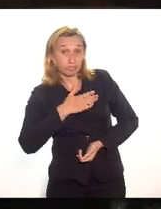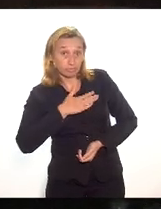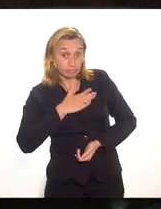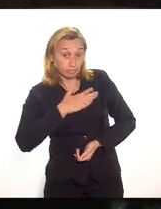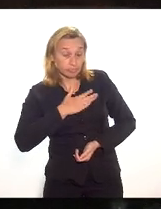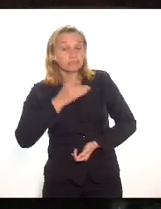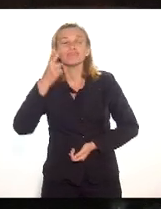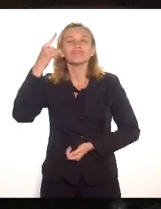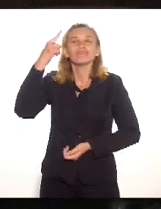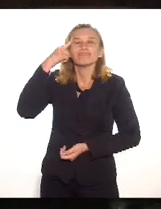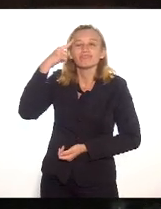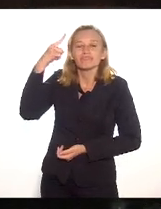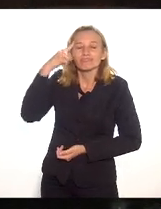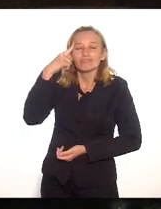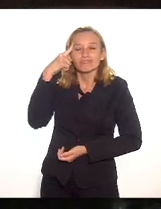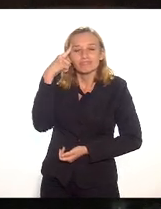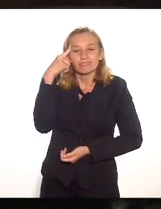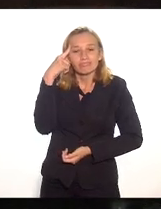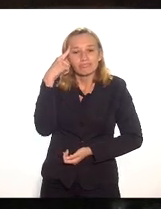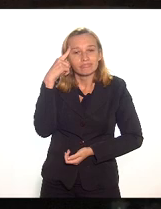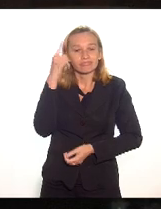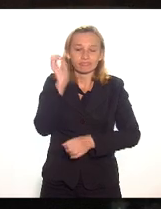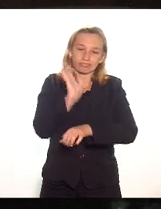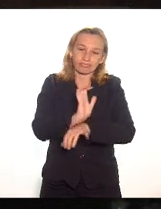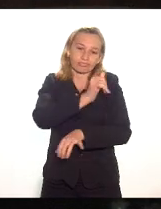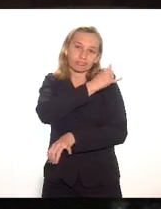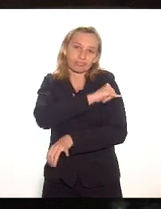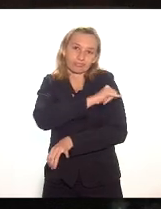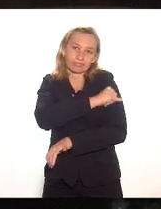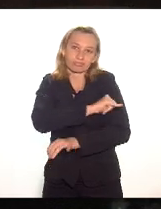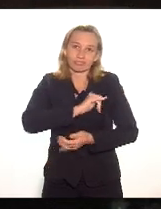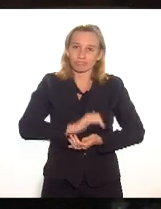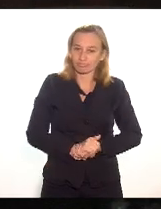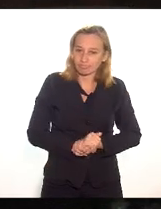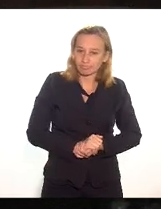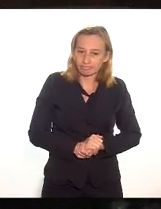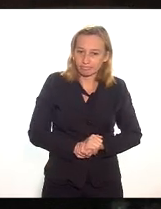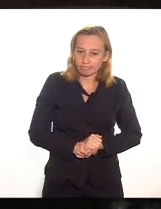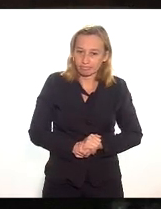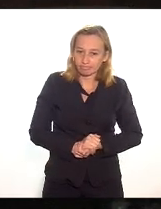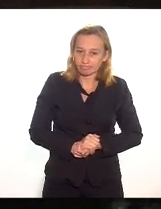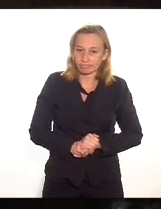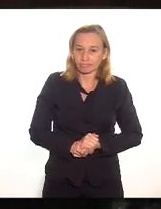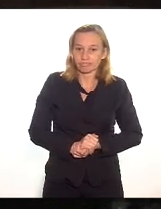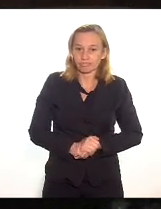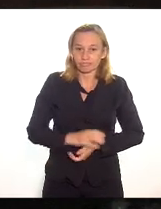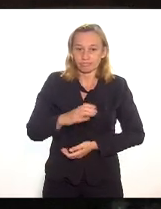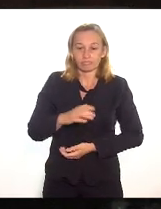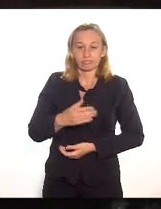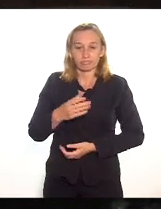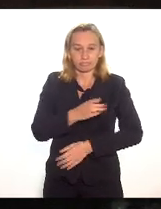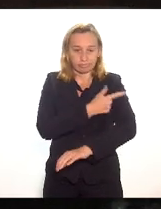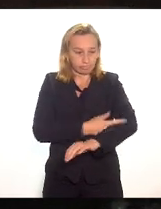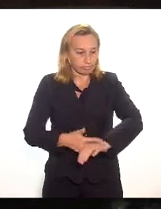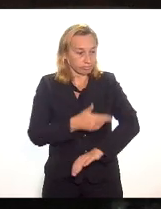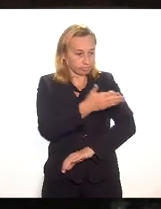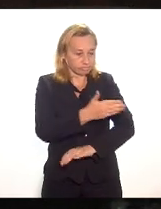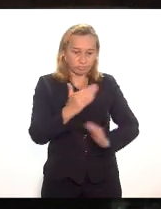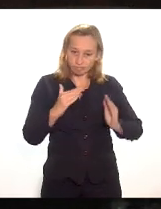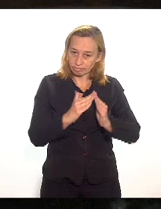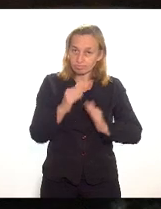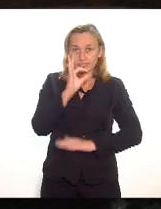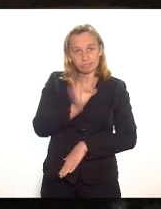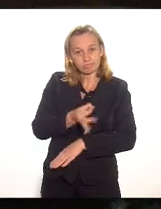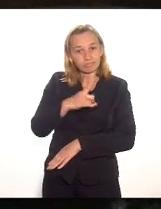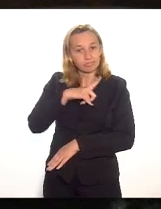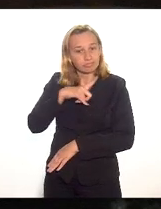de pensar, acima de tudo, no Estado do Rio de Janeiro. Pela conduta dele aqui na casa, eu tenho absoluta